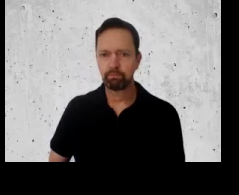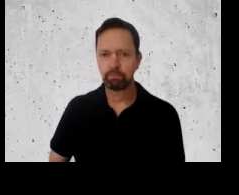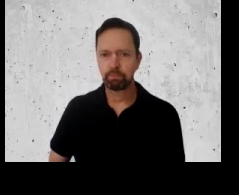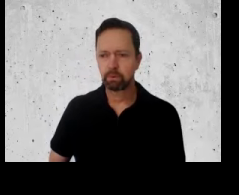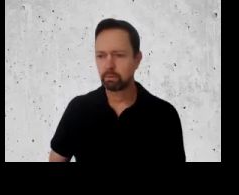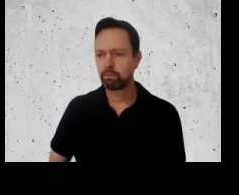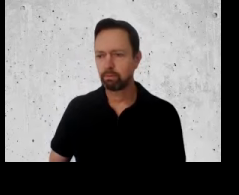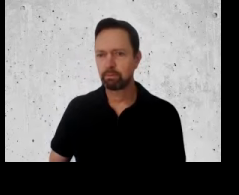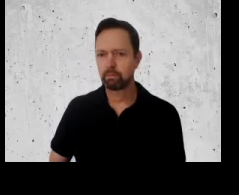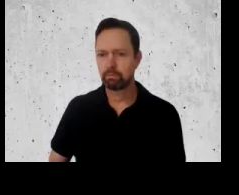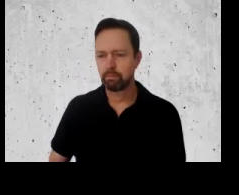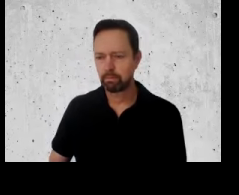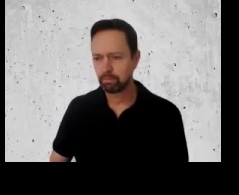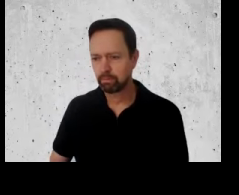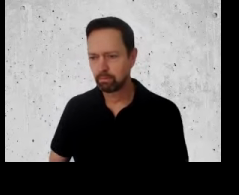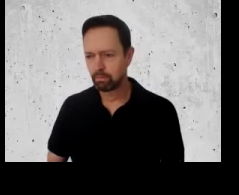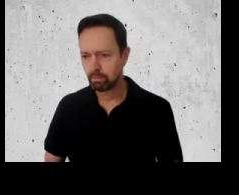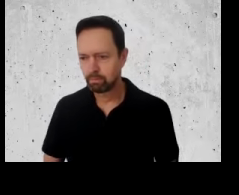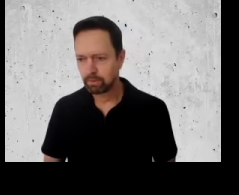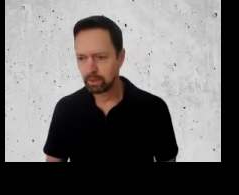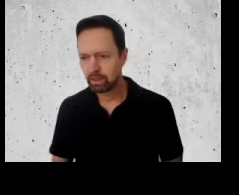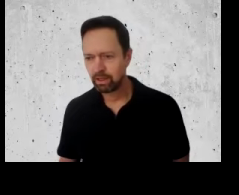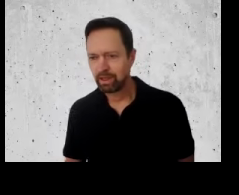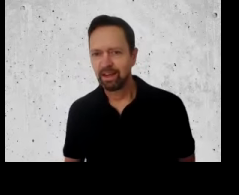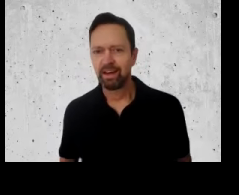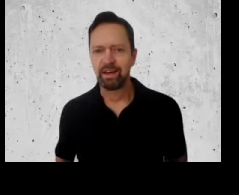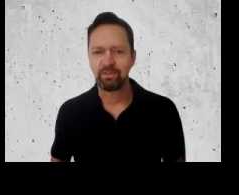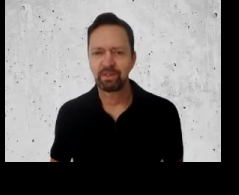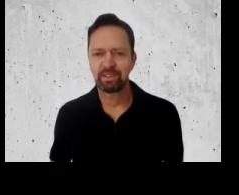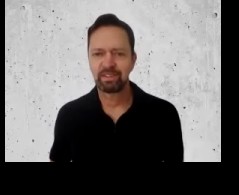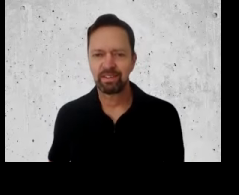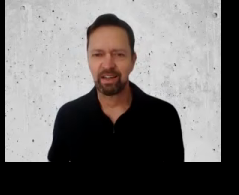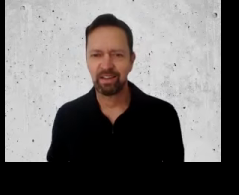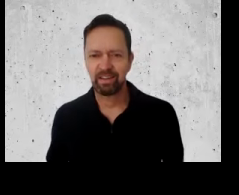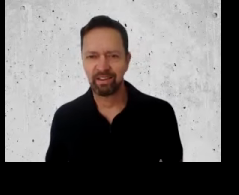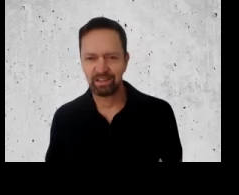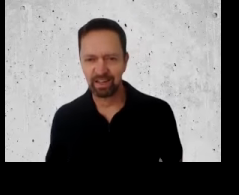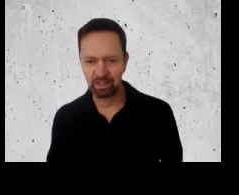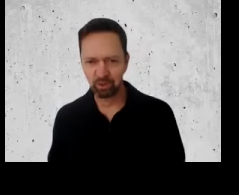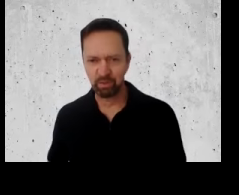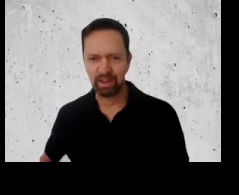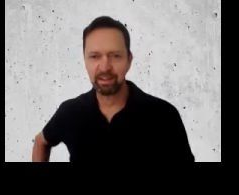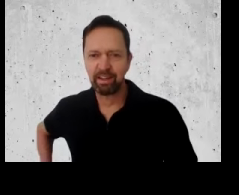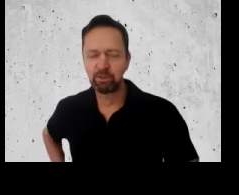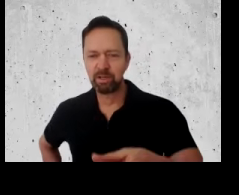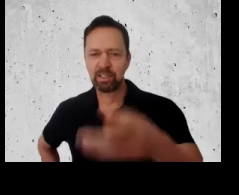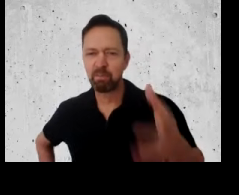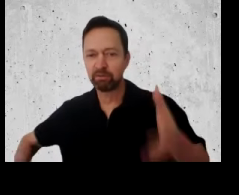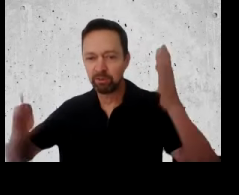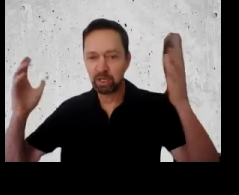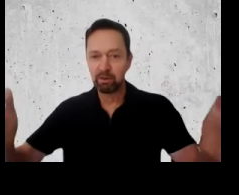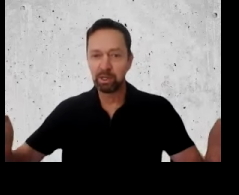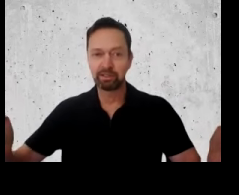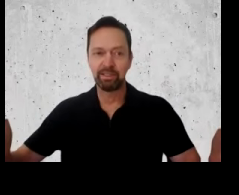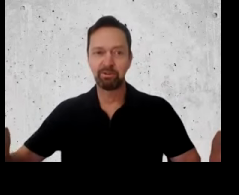Oi, professor. Acabei de entrar, só ouvi meu nome. Eu estou Ah, sem contextualização. tá, desculpa, justamente